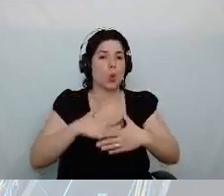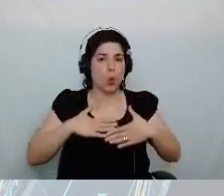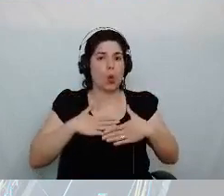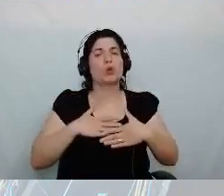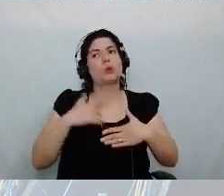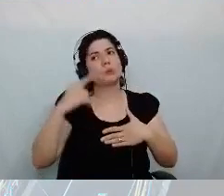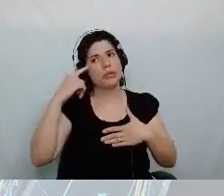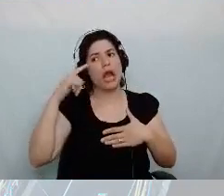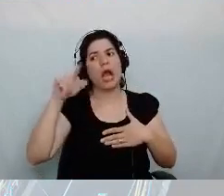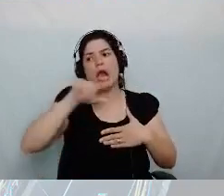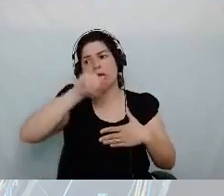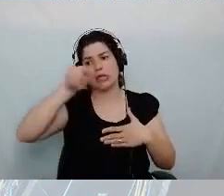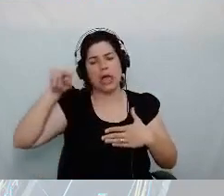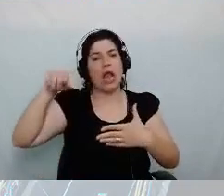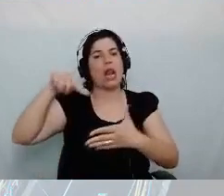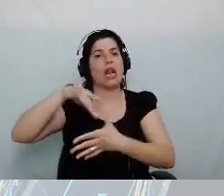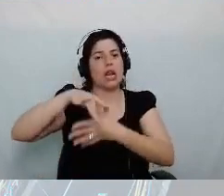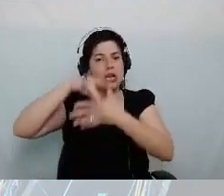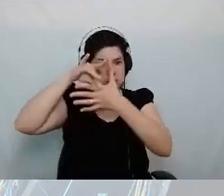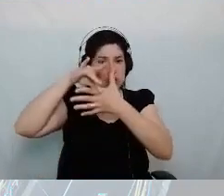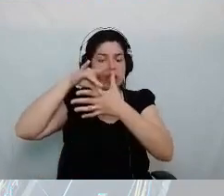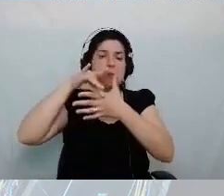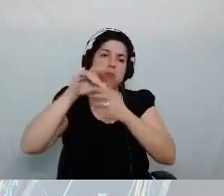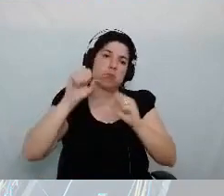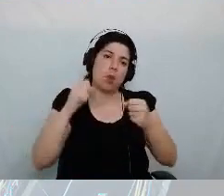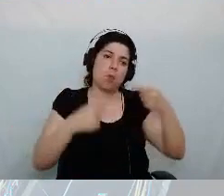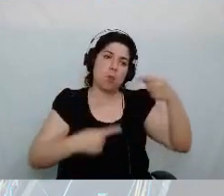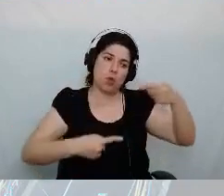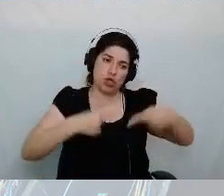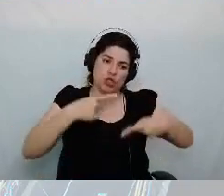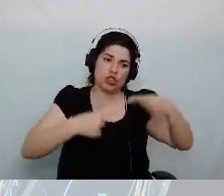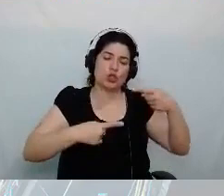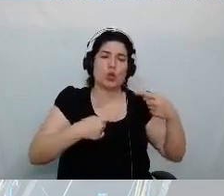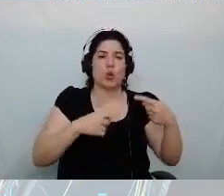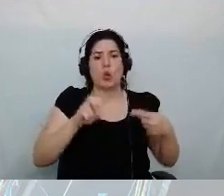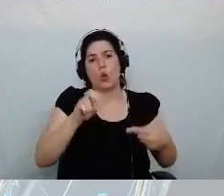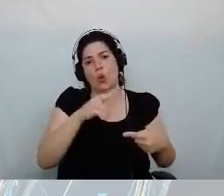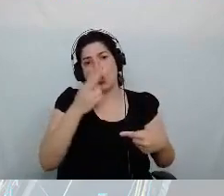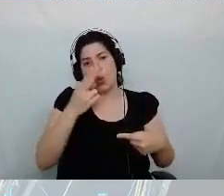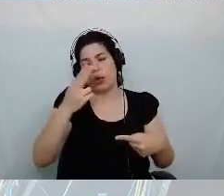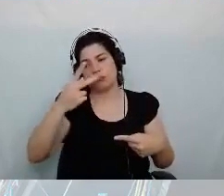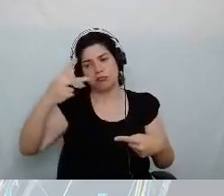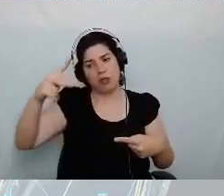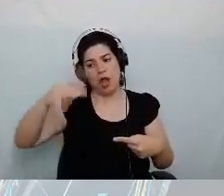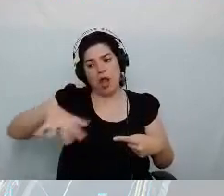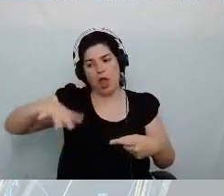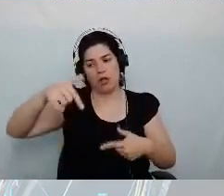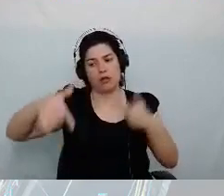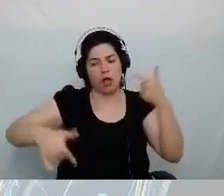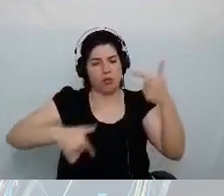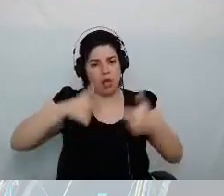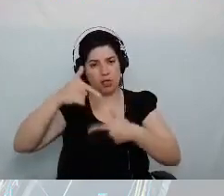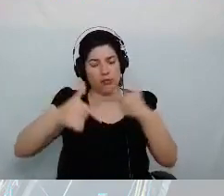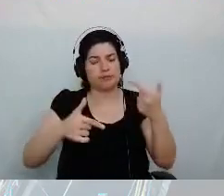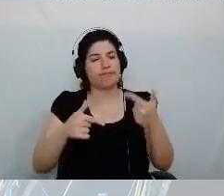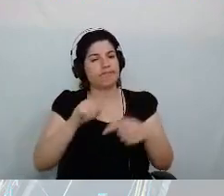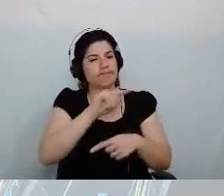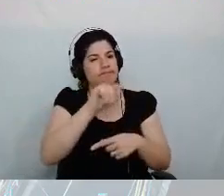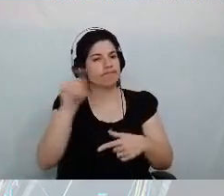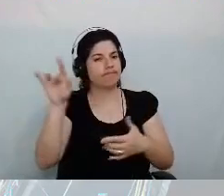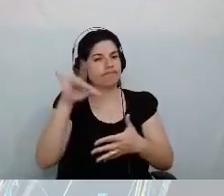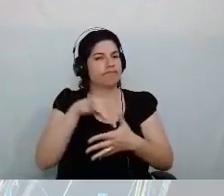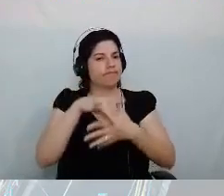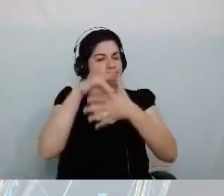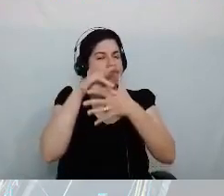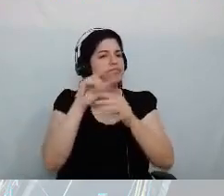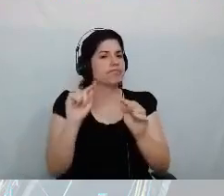líderes, seja um líder político ou dentro de sua área de atuação, e esses líderes, normalmente, eles se